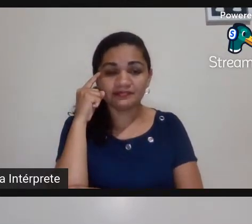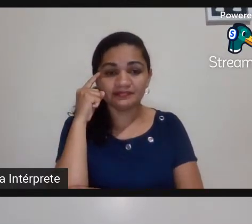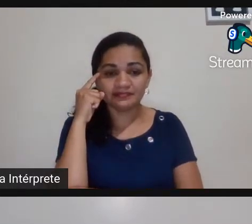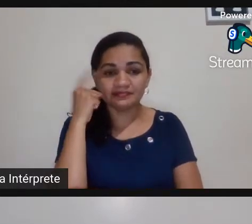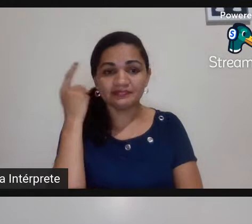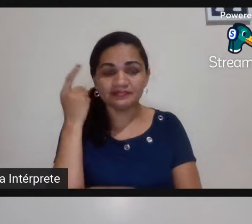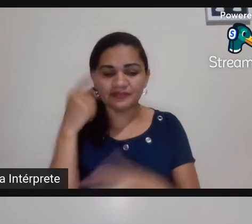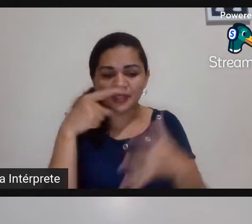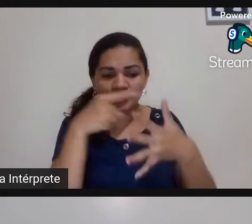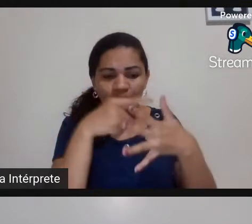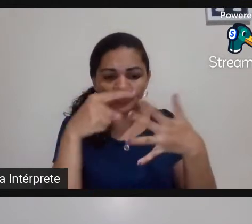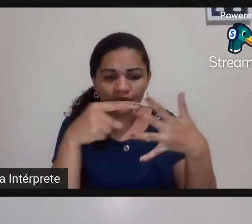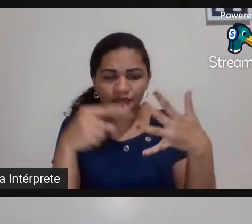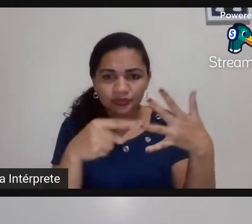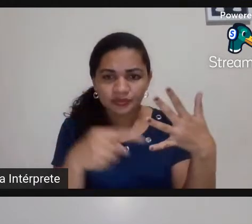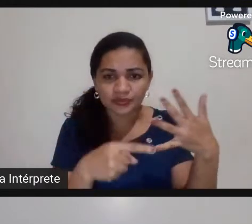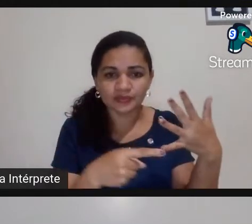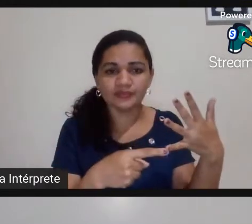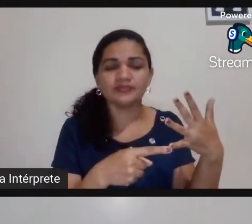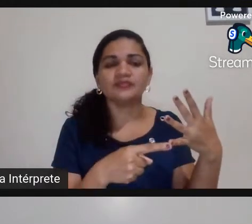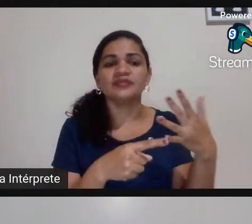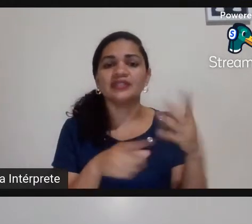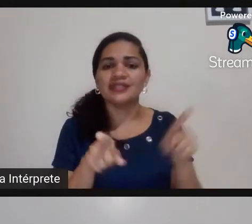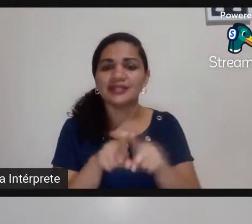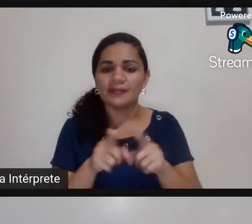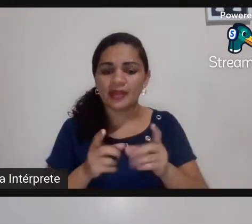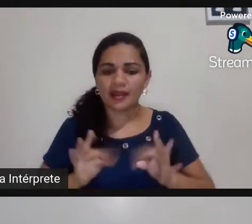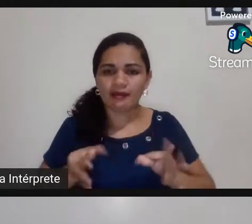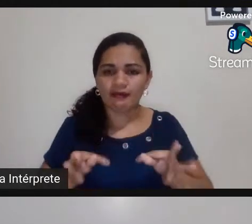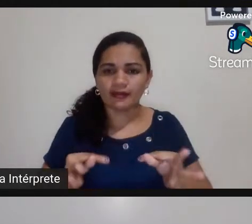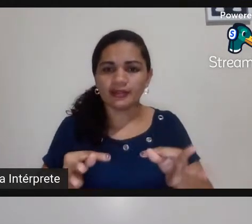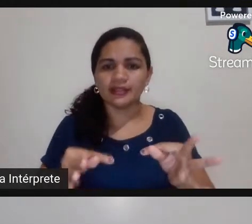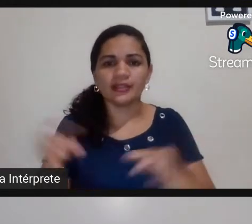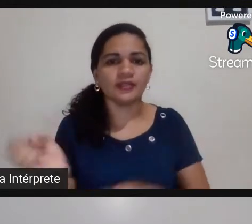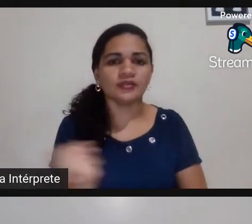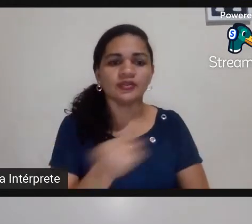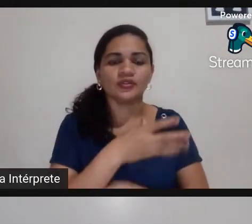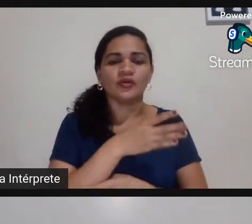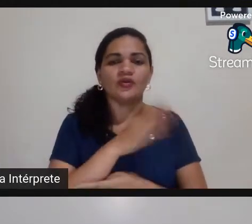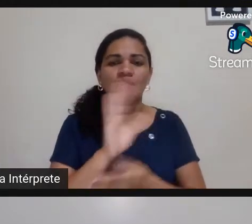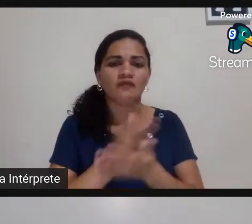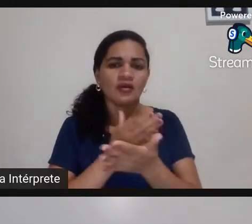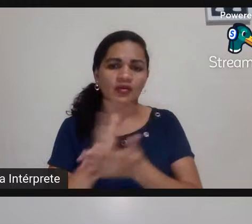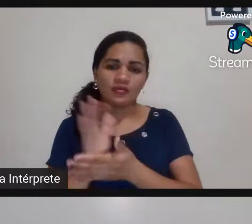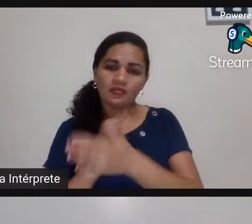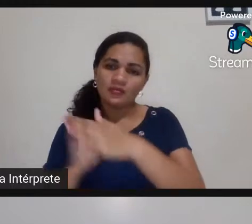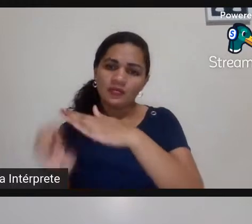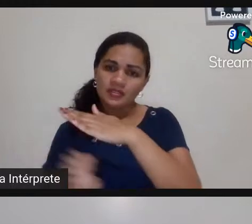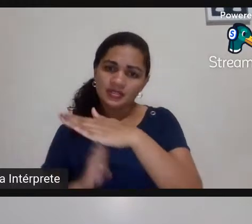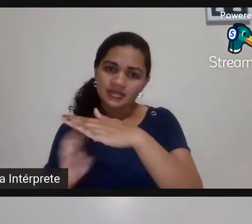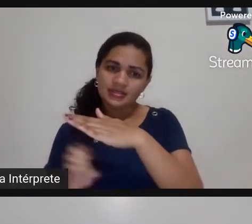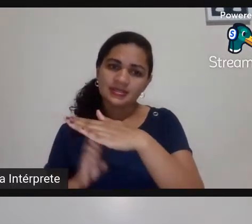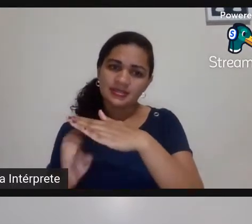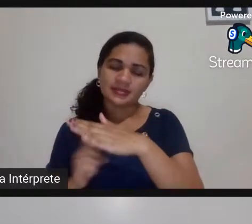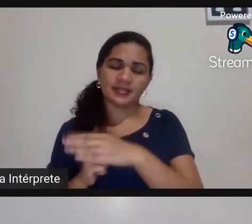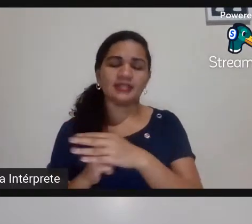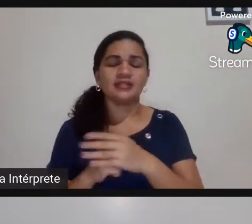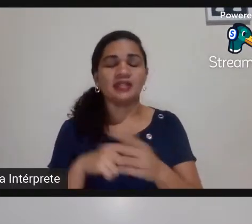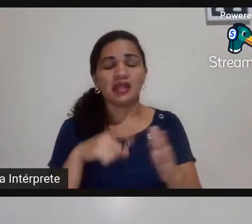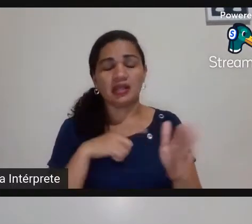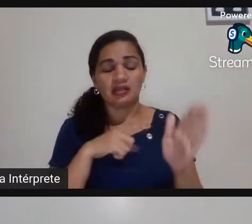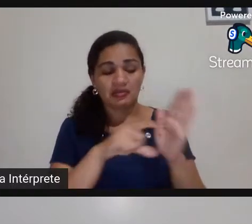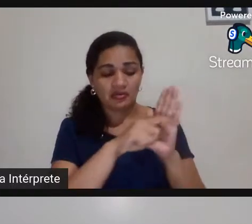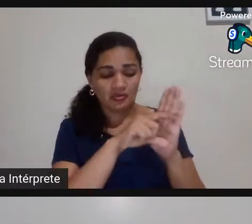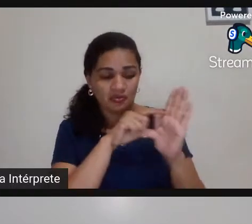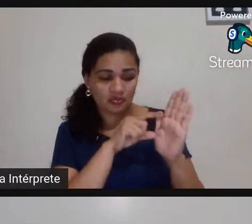de análise da cadeia E você também falou suas novas tecnologias hoje em dia Existem algumas empresas que coloca o QR Code lá na frente